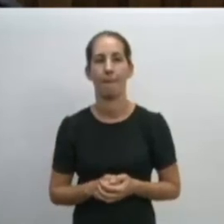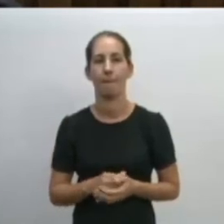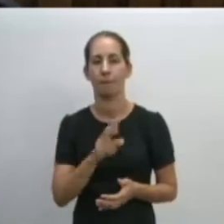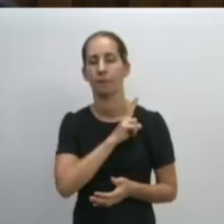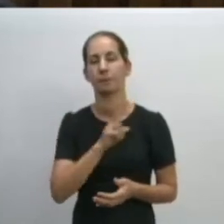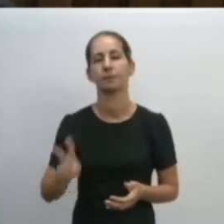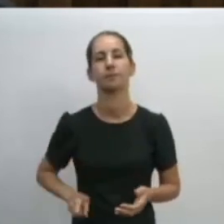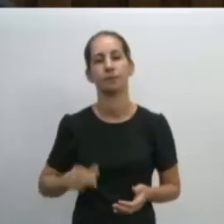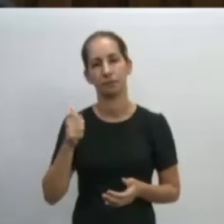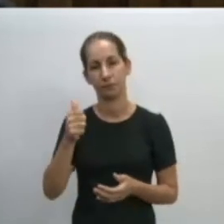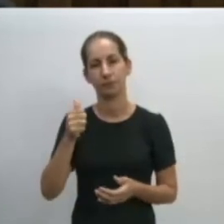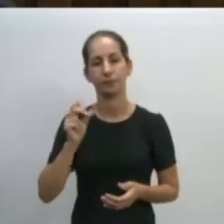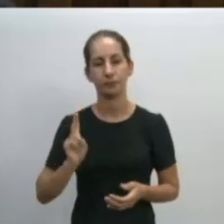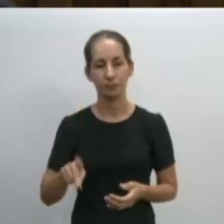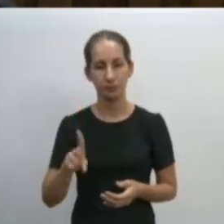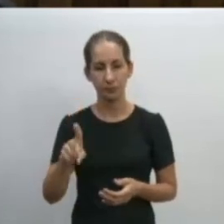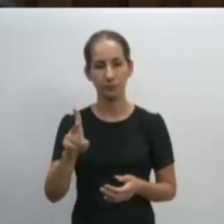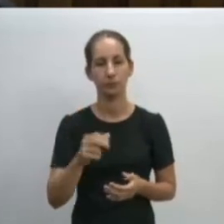Vereadores que aprovam,